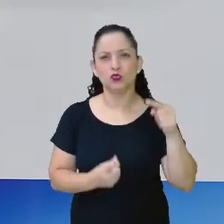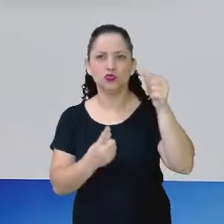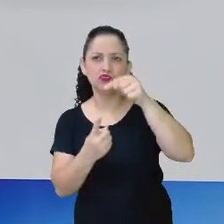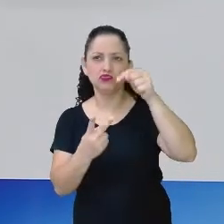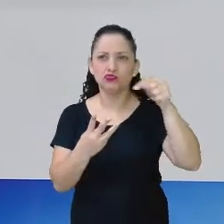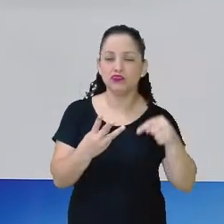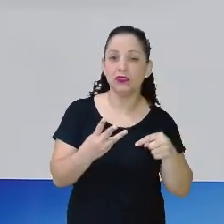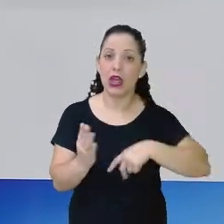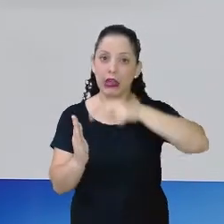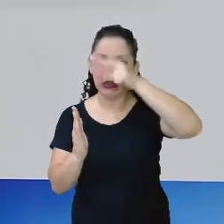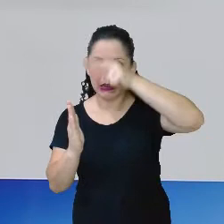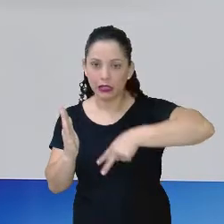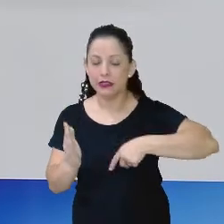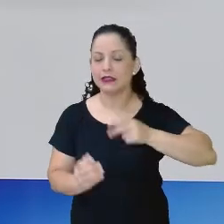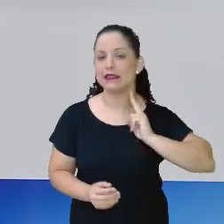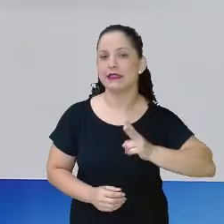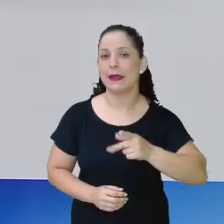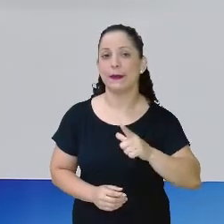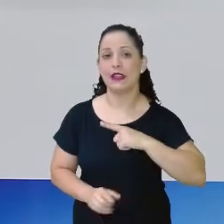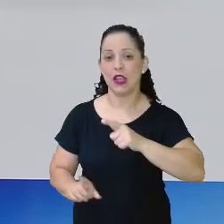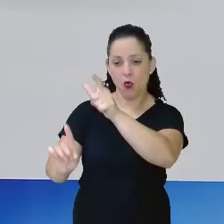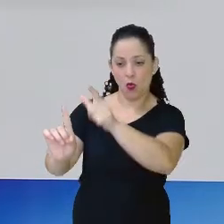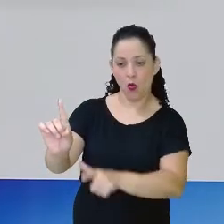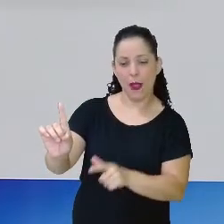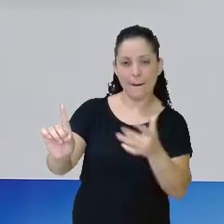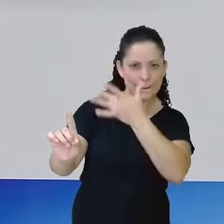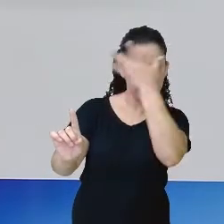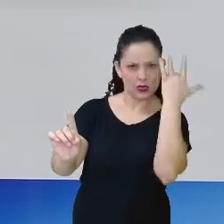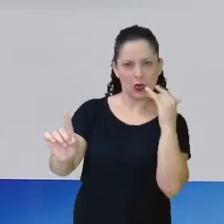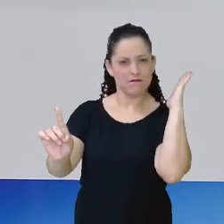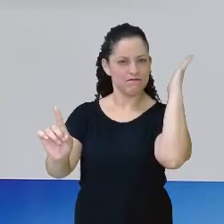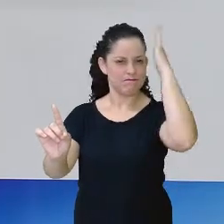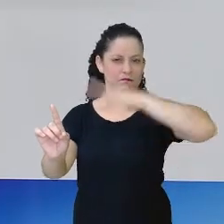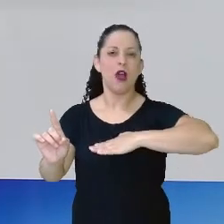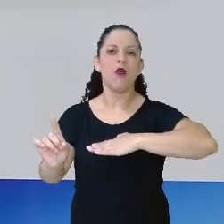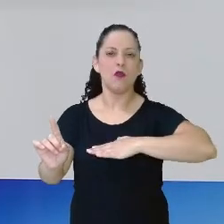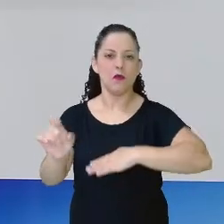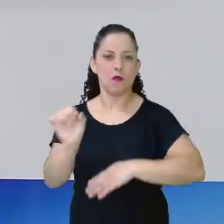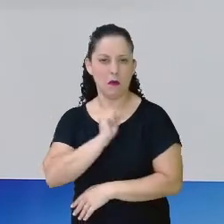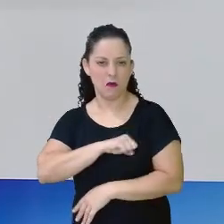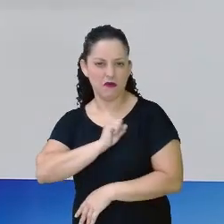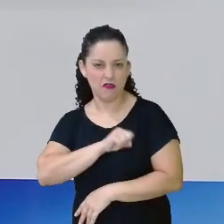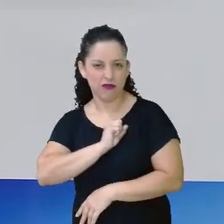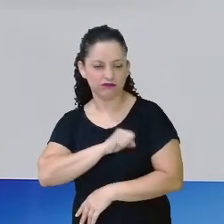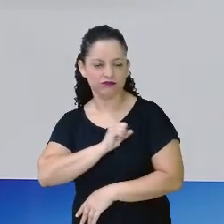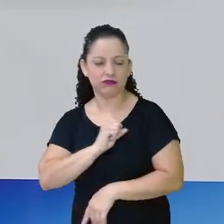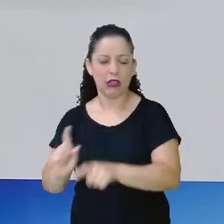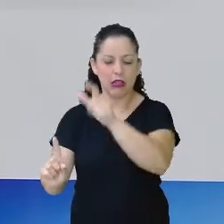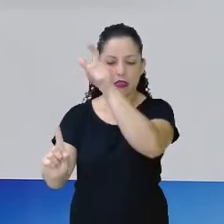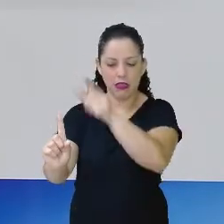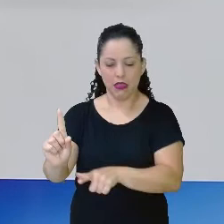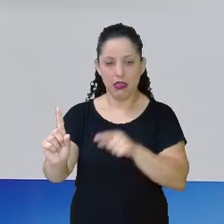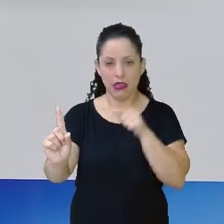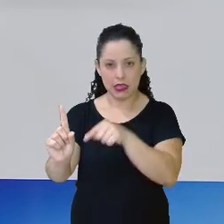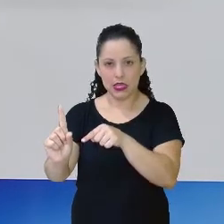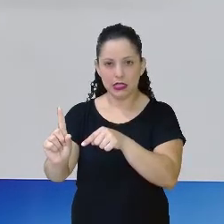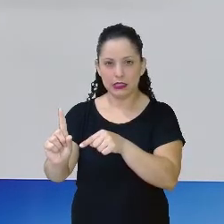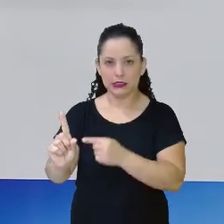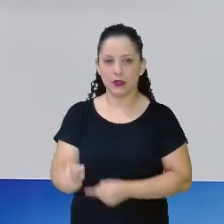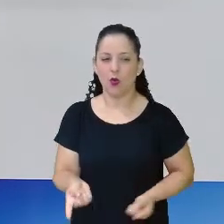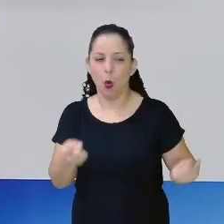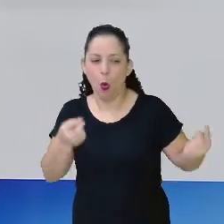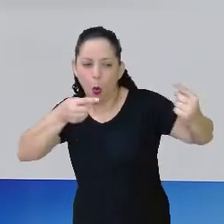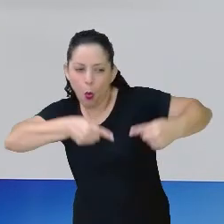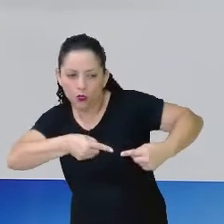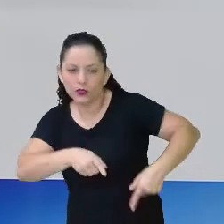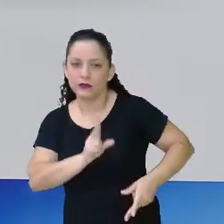leu. Todos eles sempre têm o vilão, que é o malvado da história. É aquele que vai ficar ali se opondo,